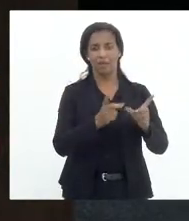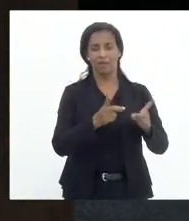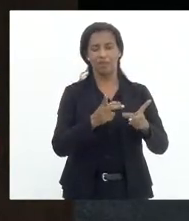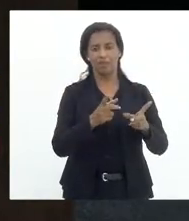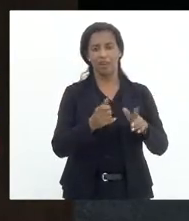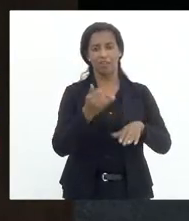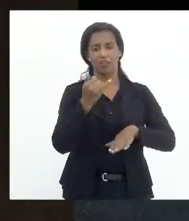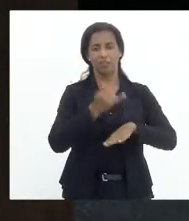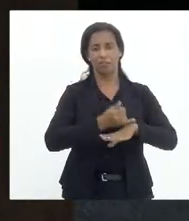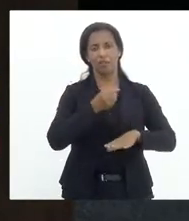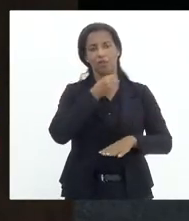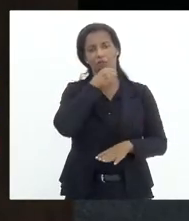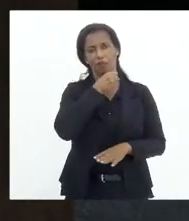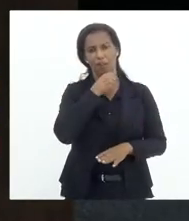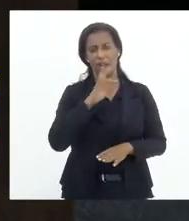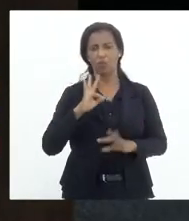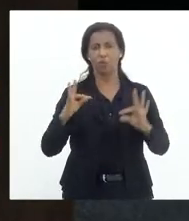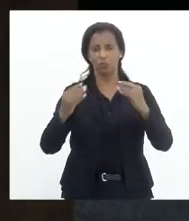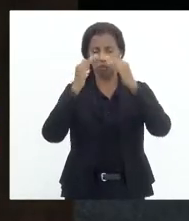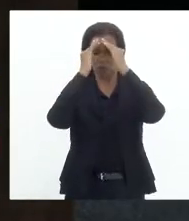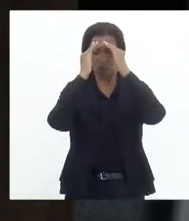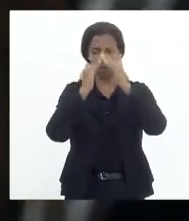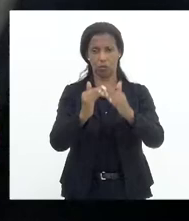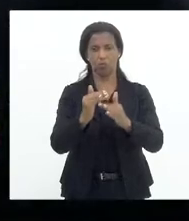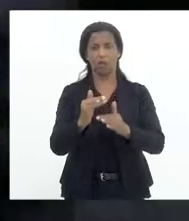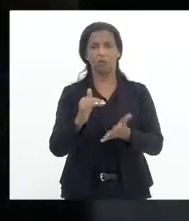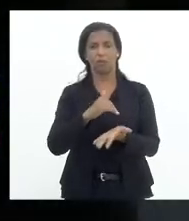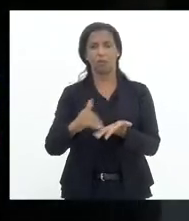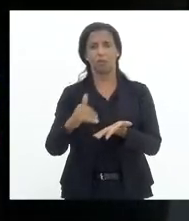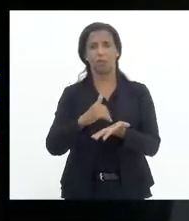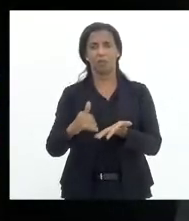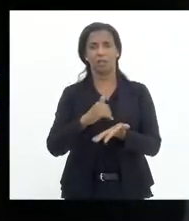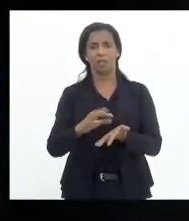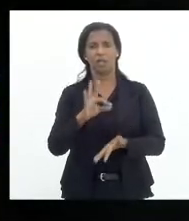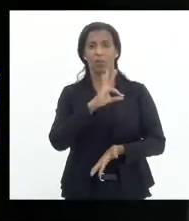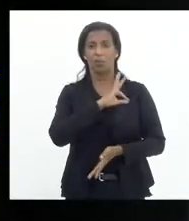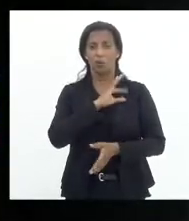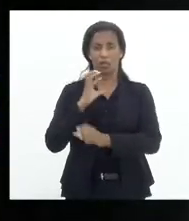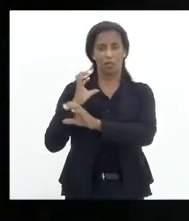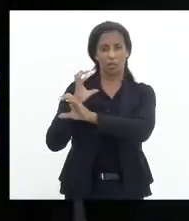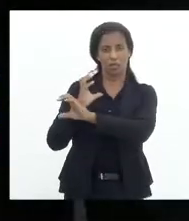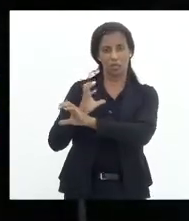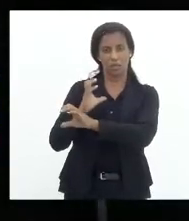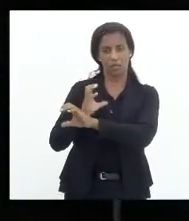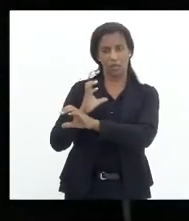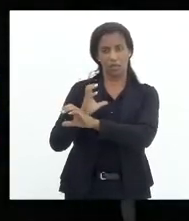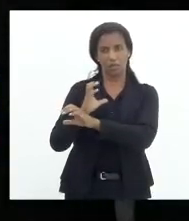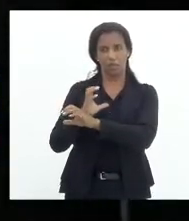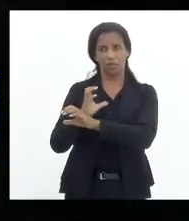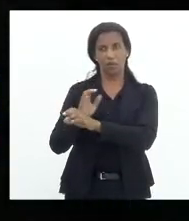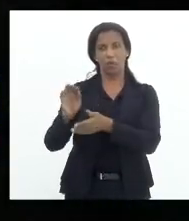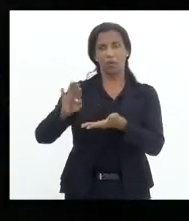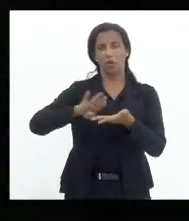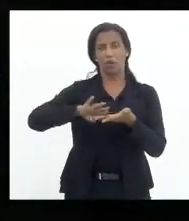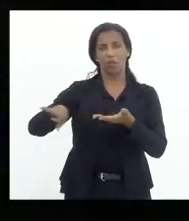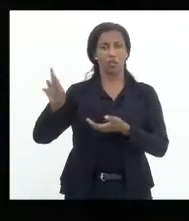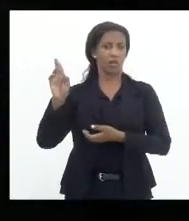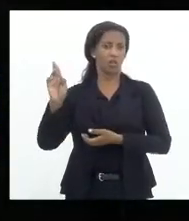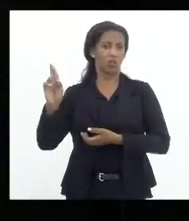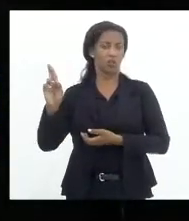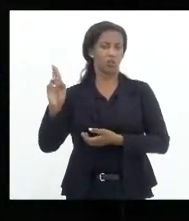gente pretende aqui com todo respeito a secretaria da Polícia Civil não é injeção atividade policial